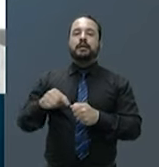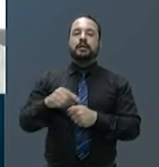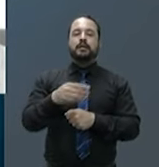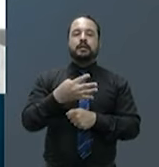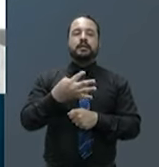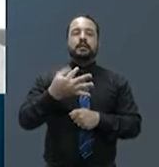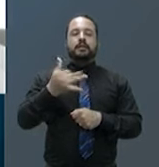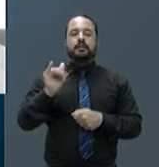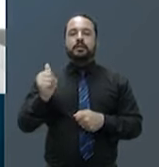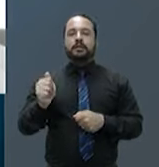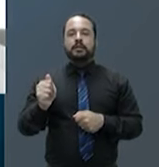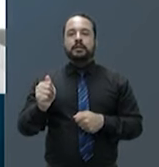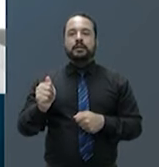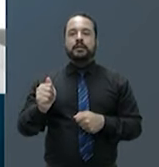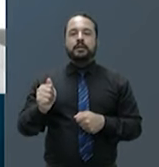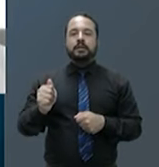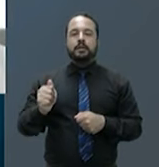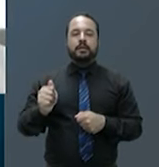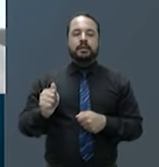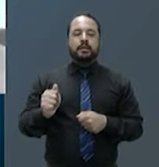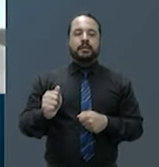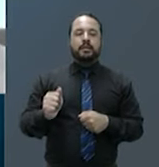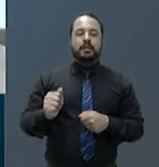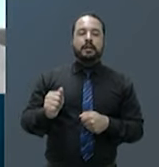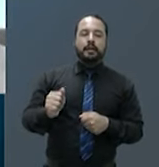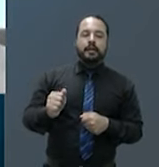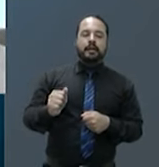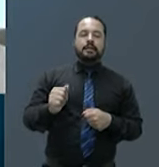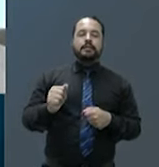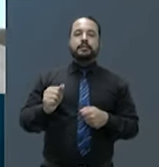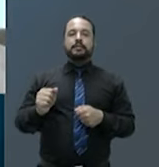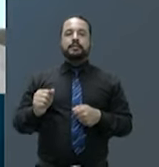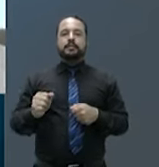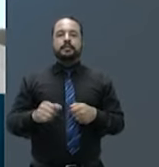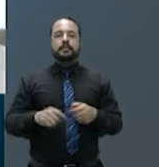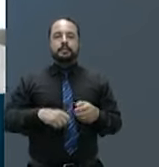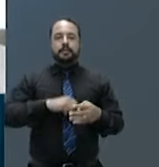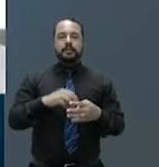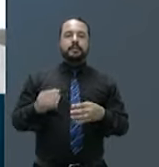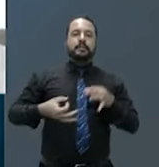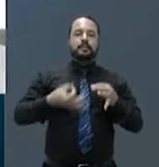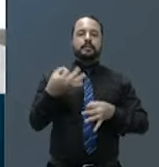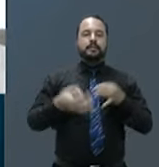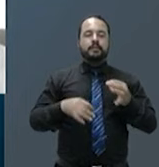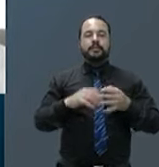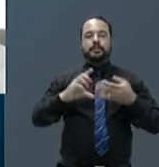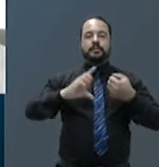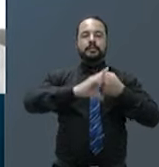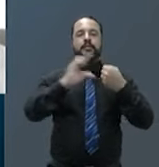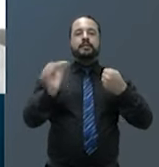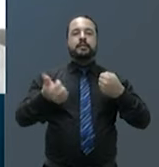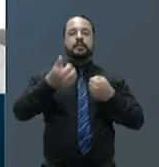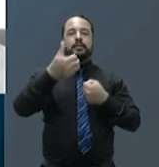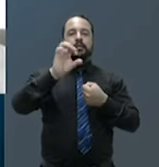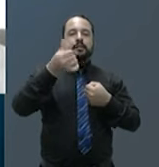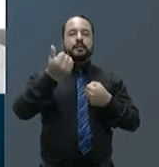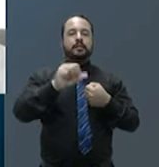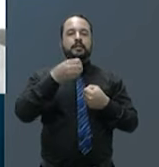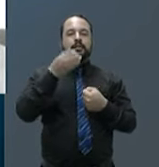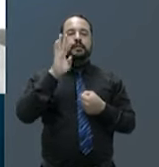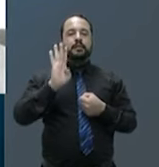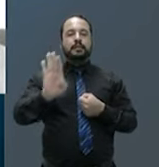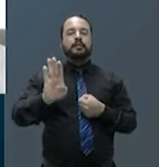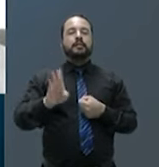478, reiterado o pedido de suspensão nos termos do artigo 313, 5 A e B, que